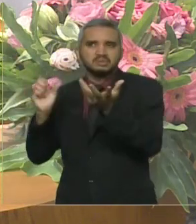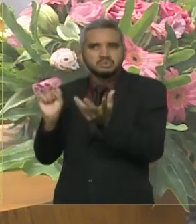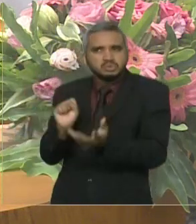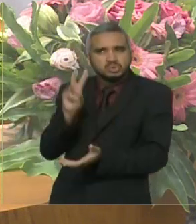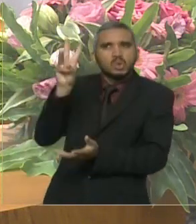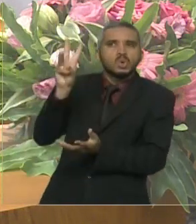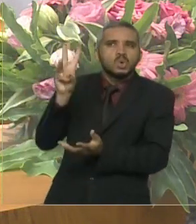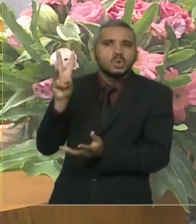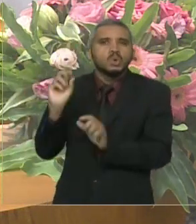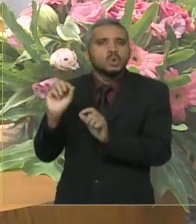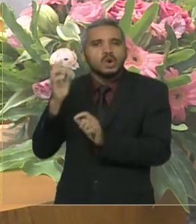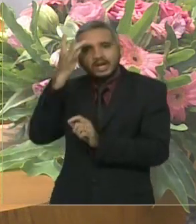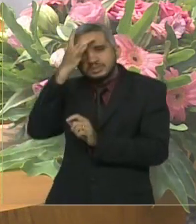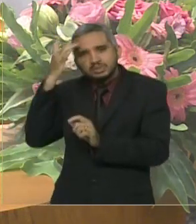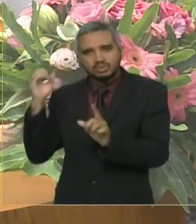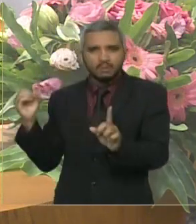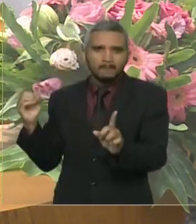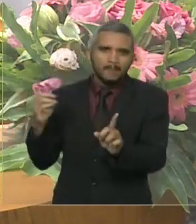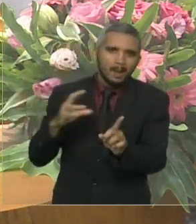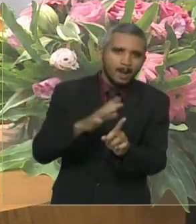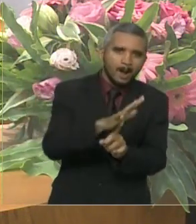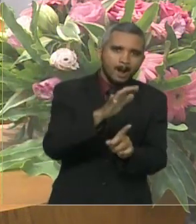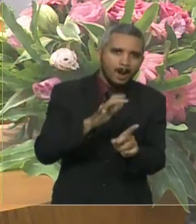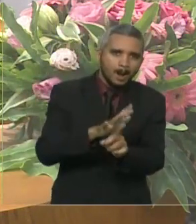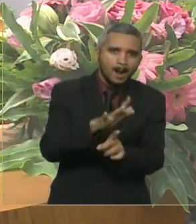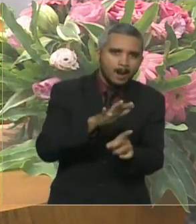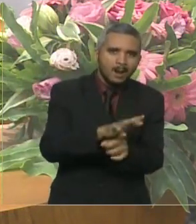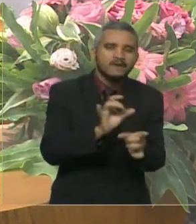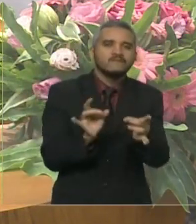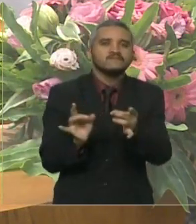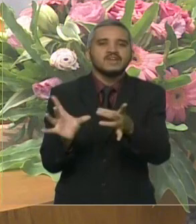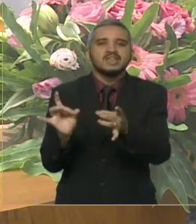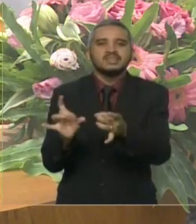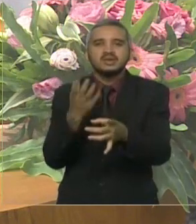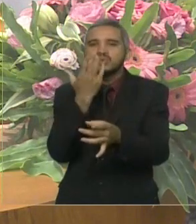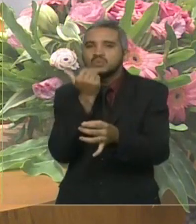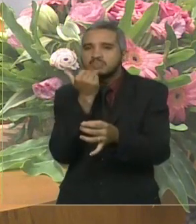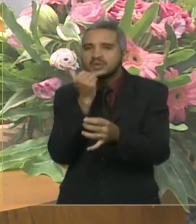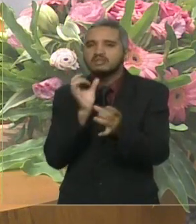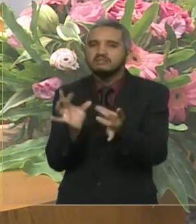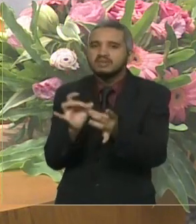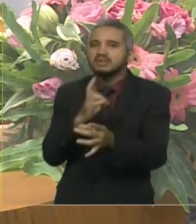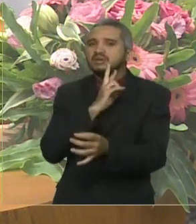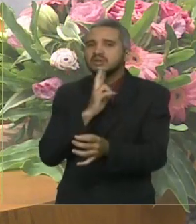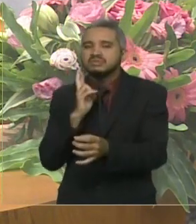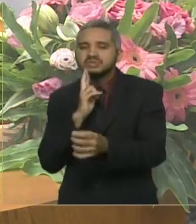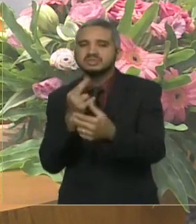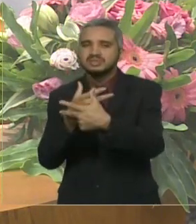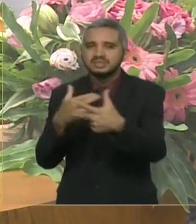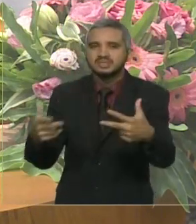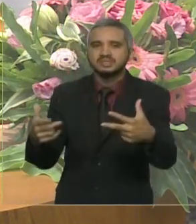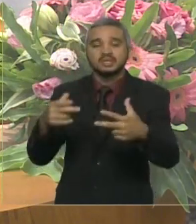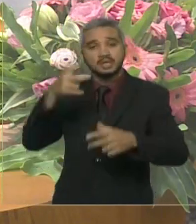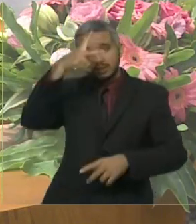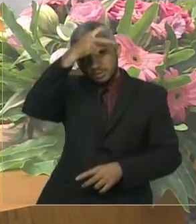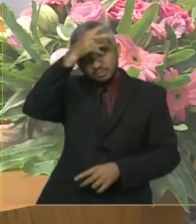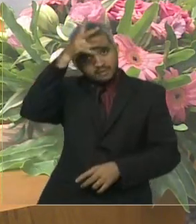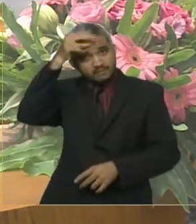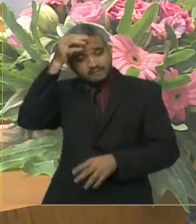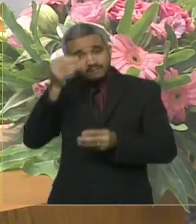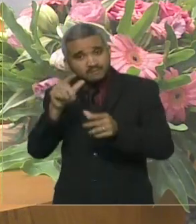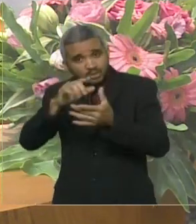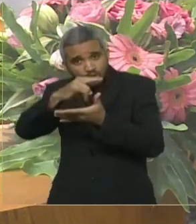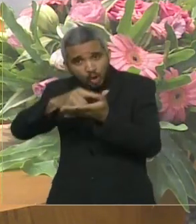pessoas têm ali os seus quiosques de comida, e o prefeito Eric irá entregar o título de regularização de todos aqueles